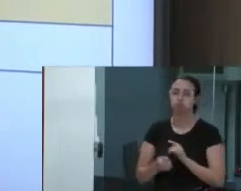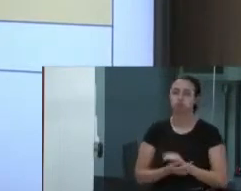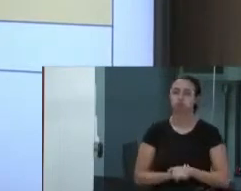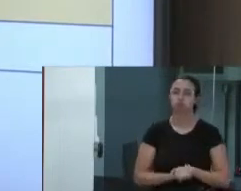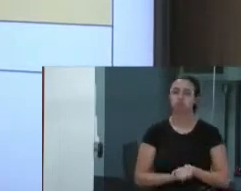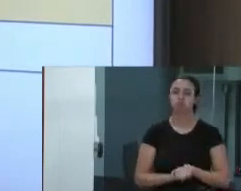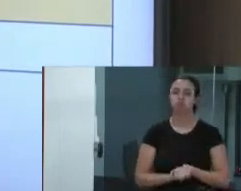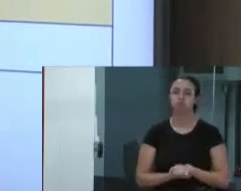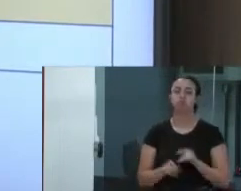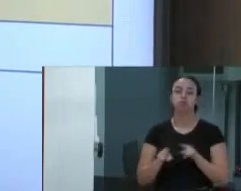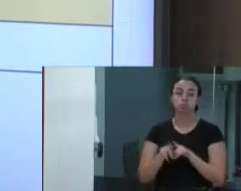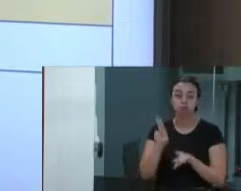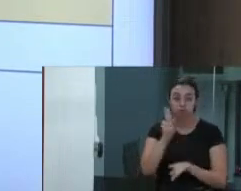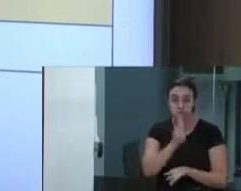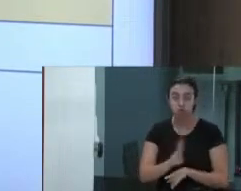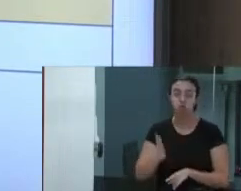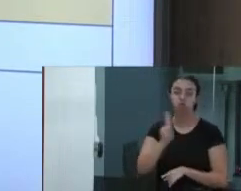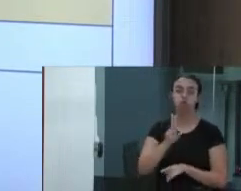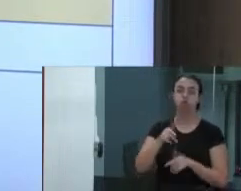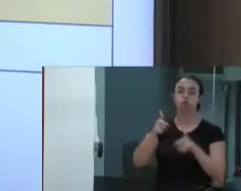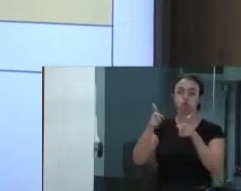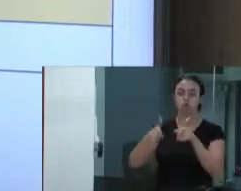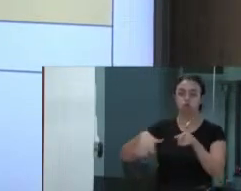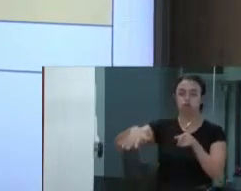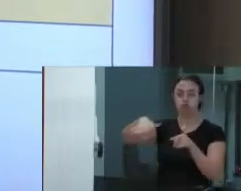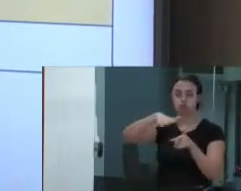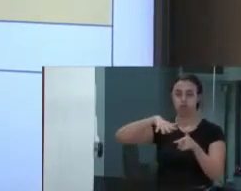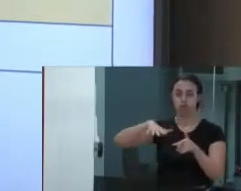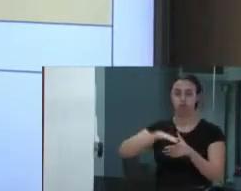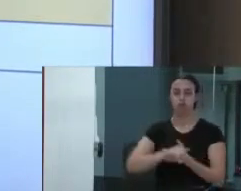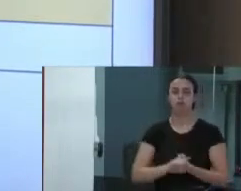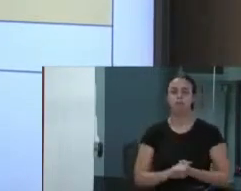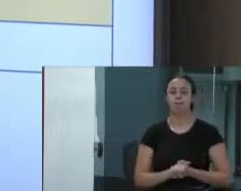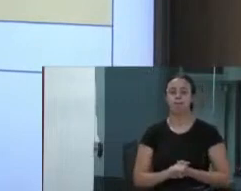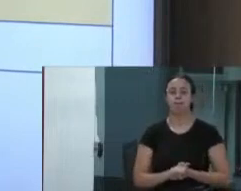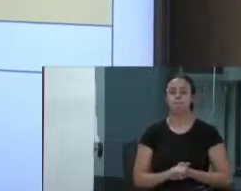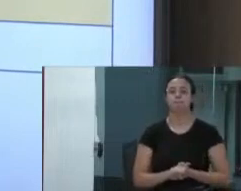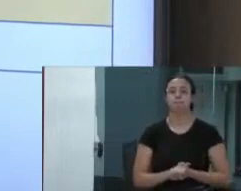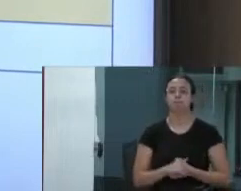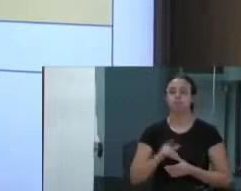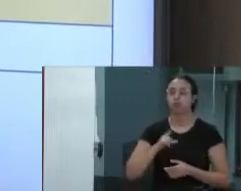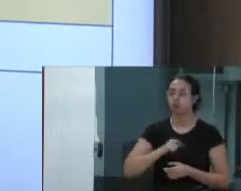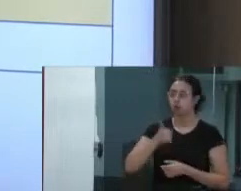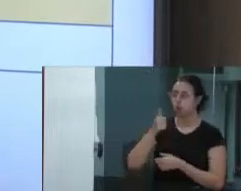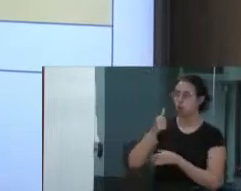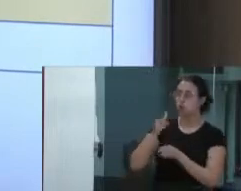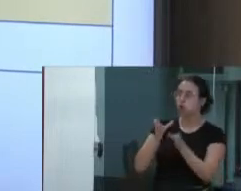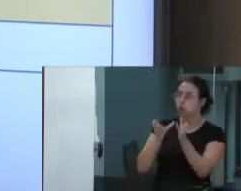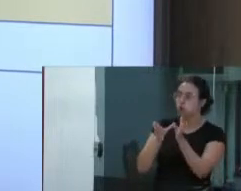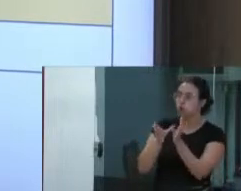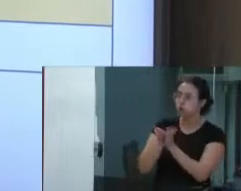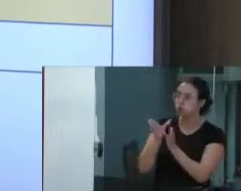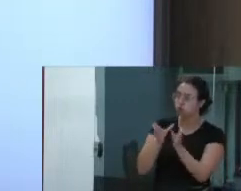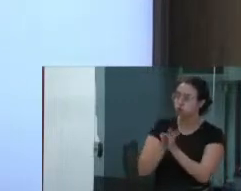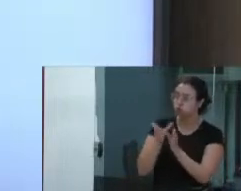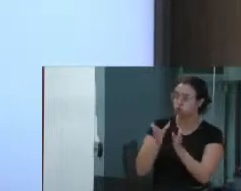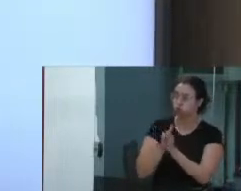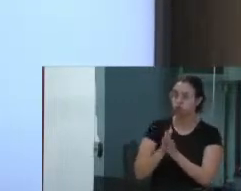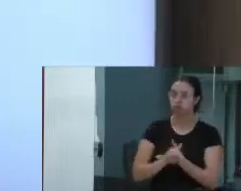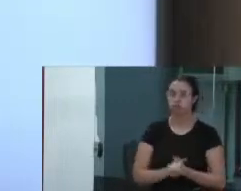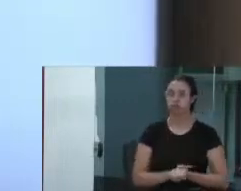Divinópolis, que utiliza aqui também, tem um espaço lá, Fambacorde, por aí vai. Então, esses são os conselhos, né, que a gente tem hoje no município.